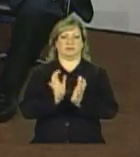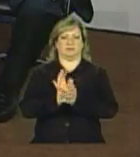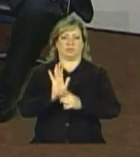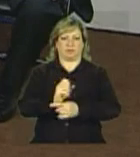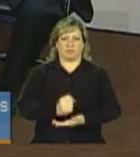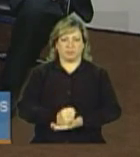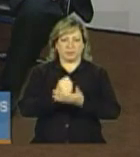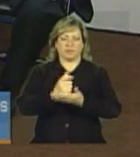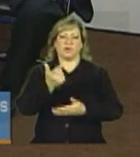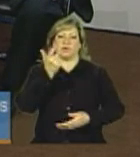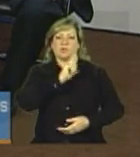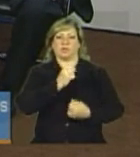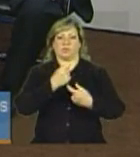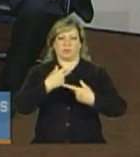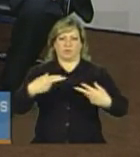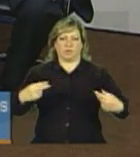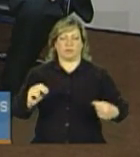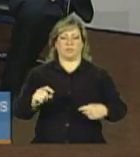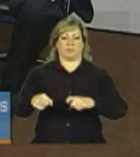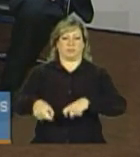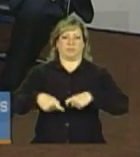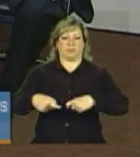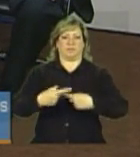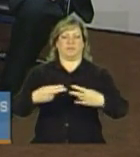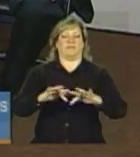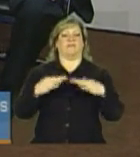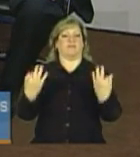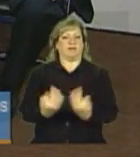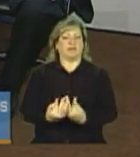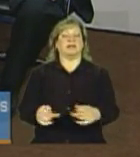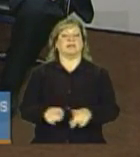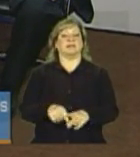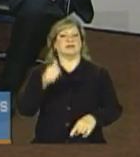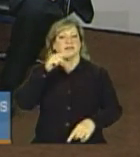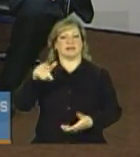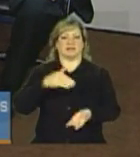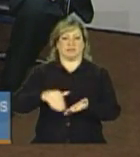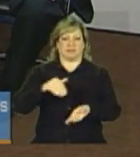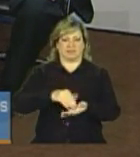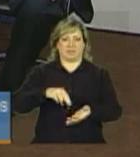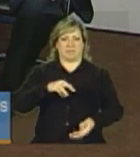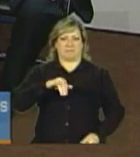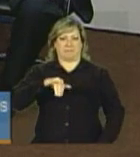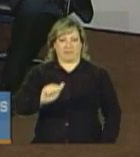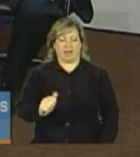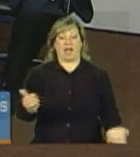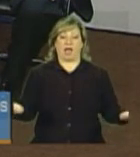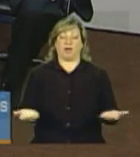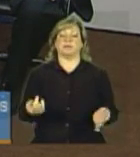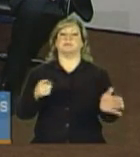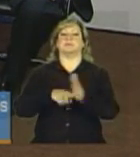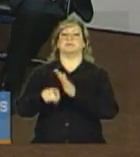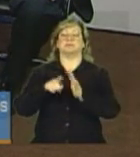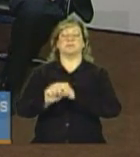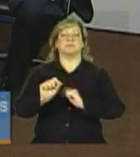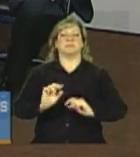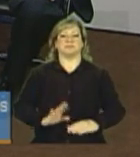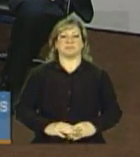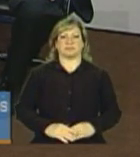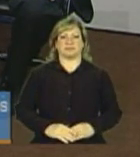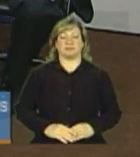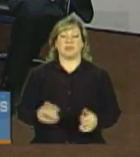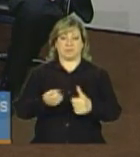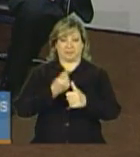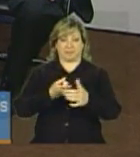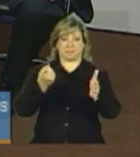Apoio à Aquisição e Comercialização de Produção Familiar, e continuamos com a secretária Maia Takagi. Vamos então às perguntas. Bom,